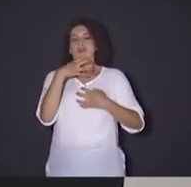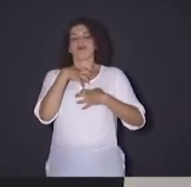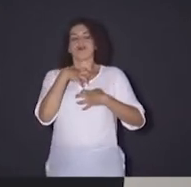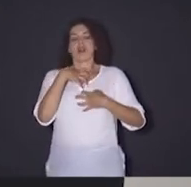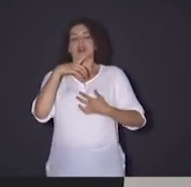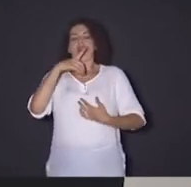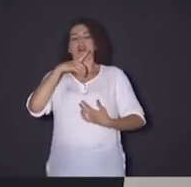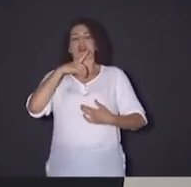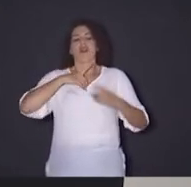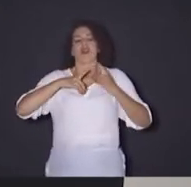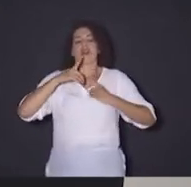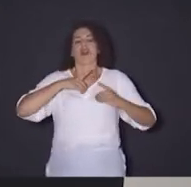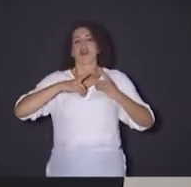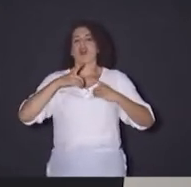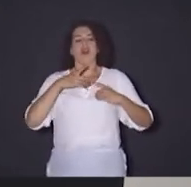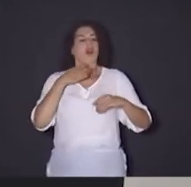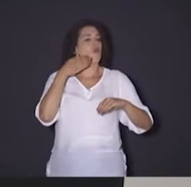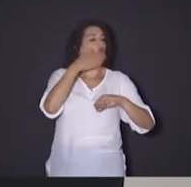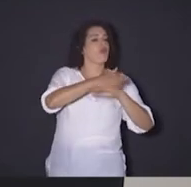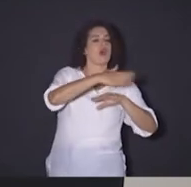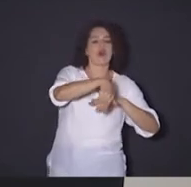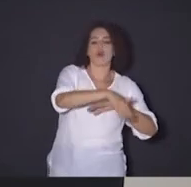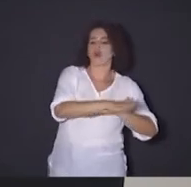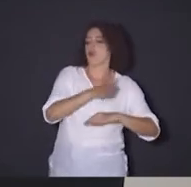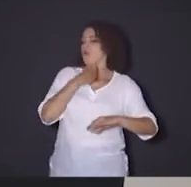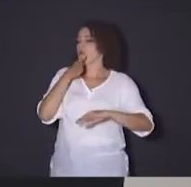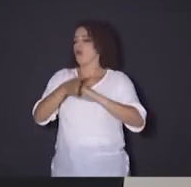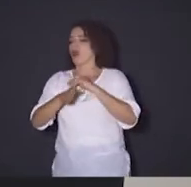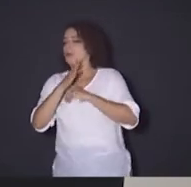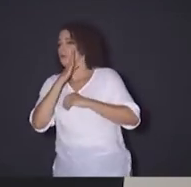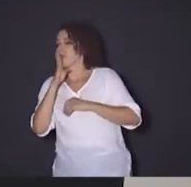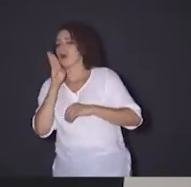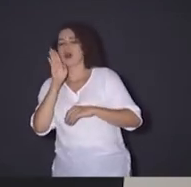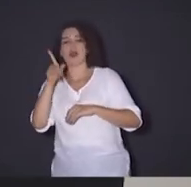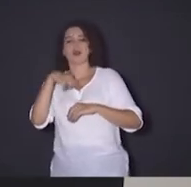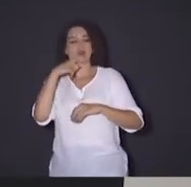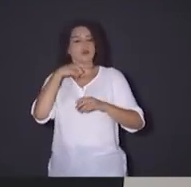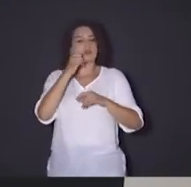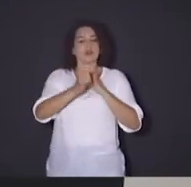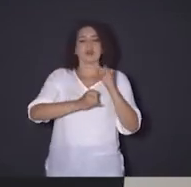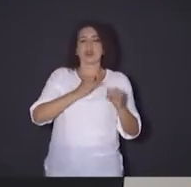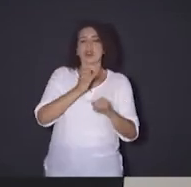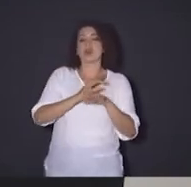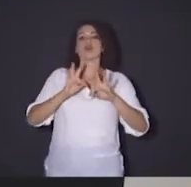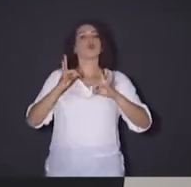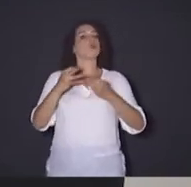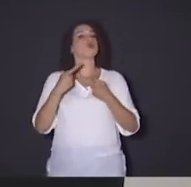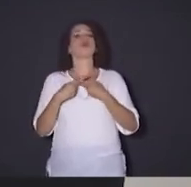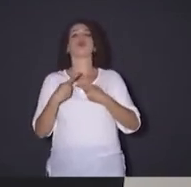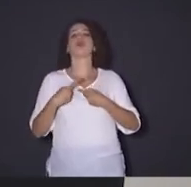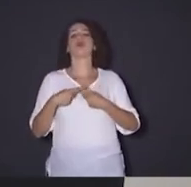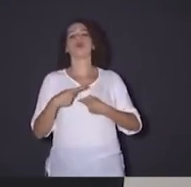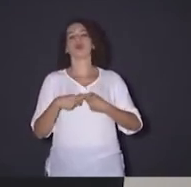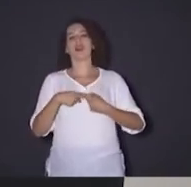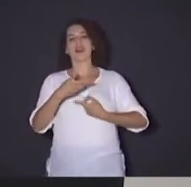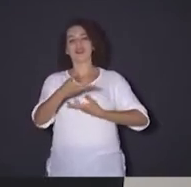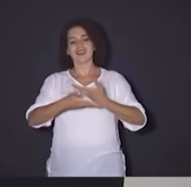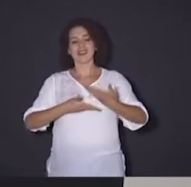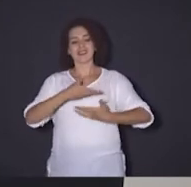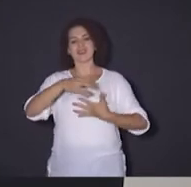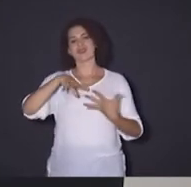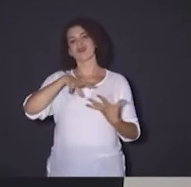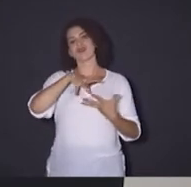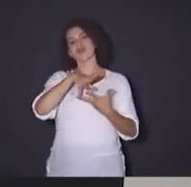reunião não vai mais em confraternização em barra não entra mais na internet tudo resultado dessa interação com o mundo